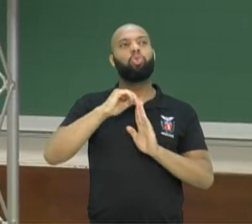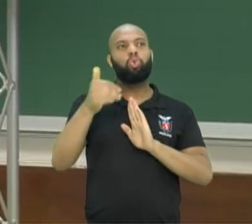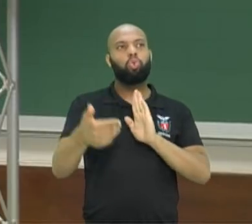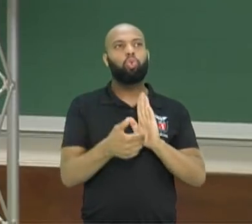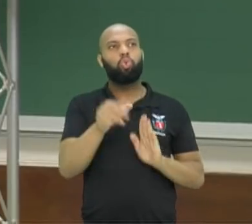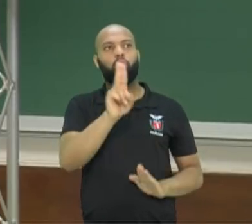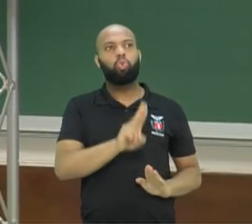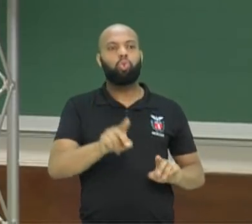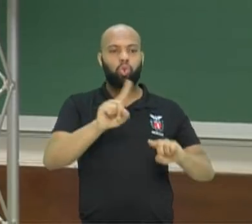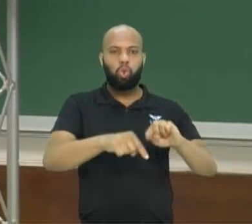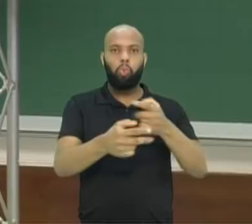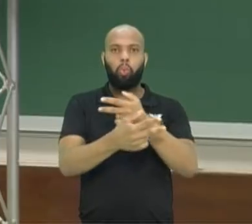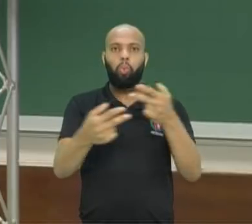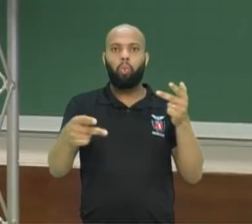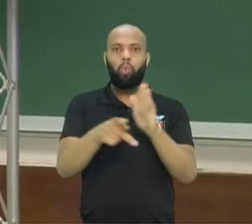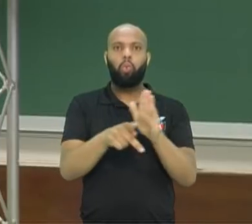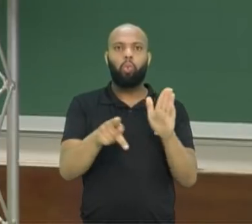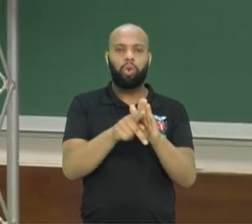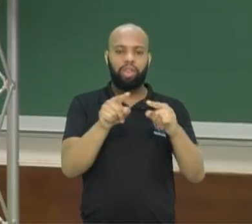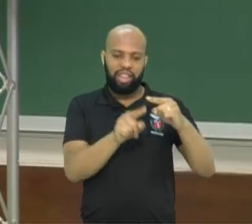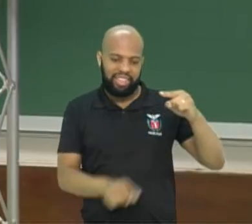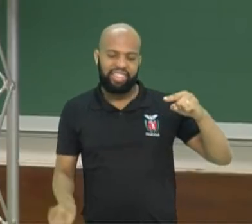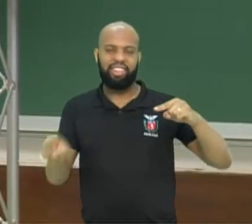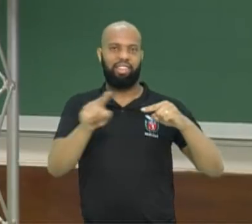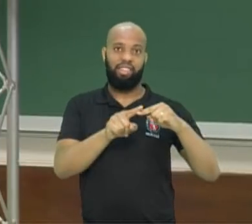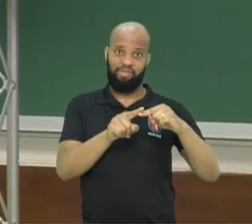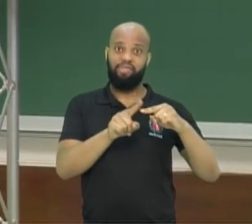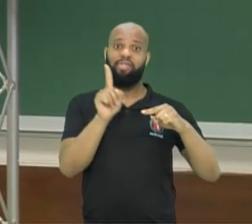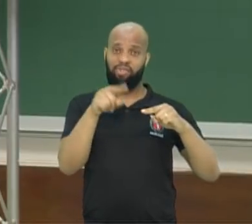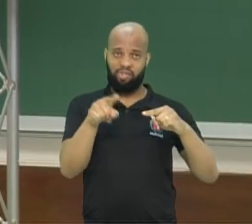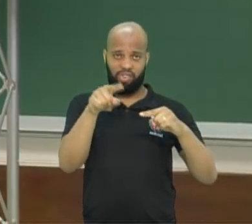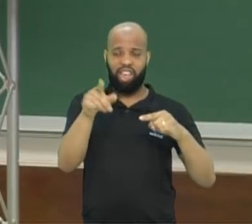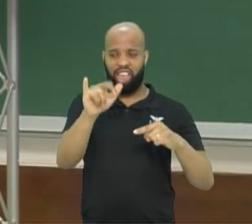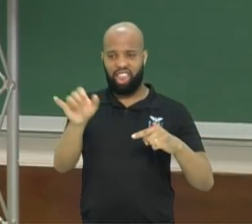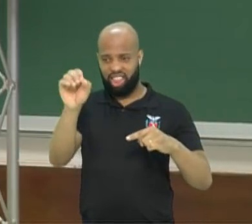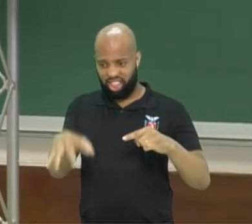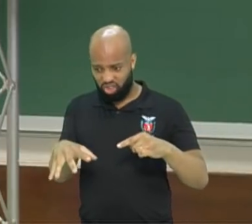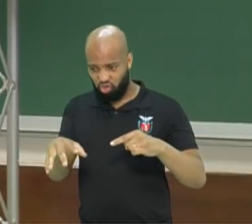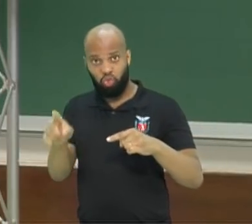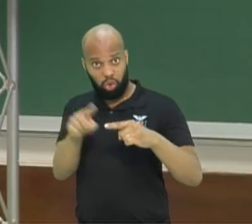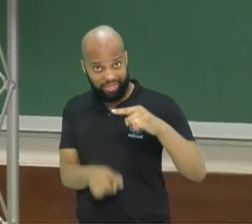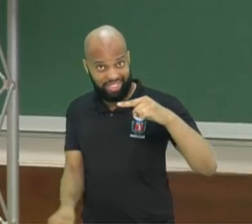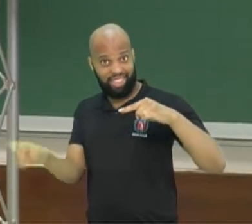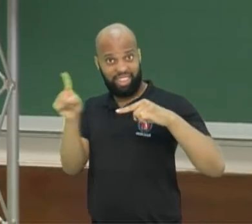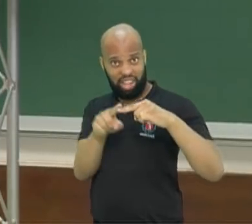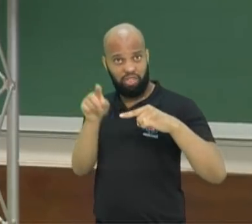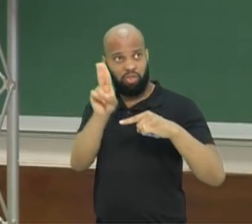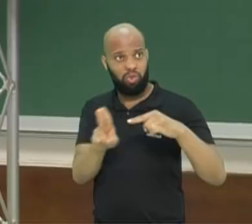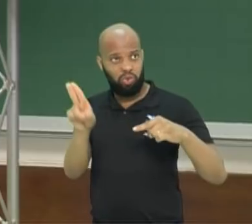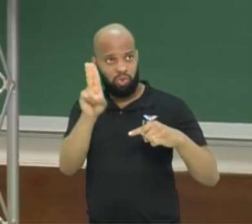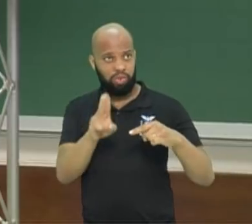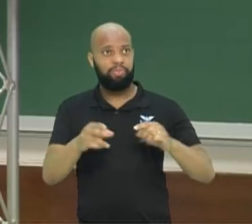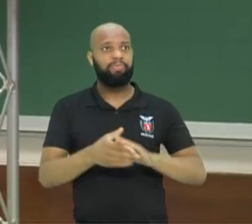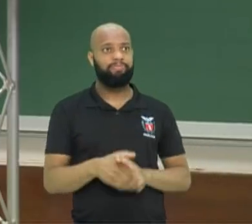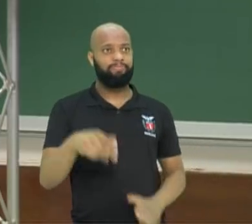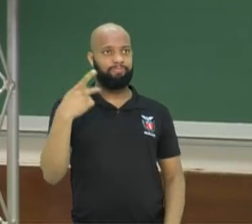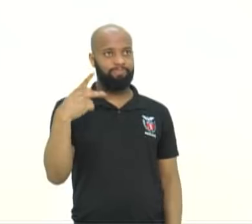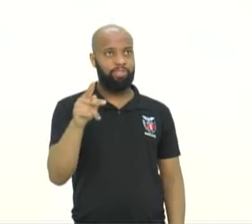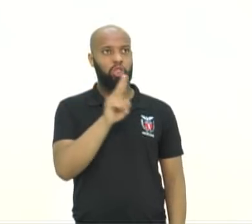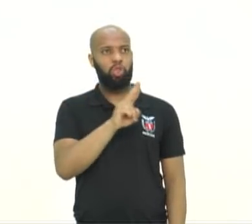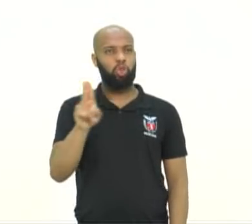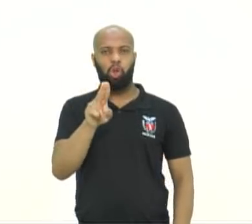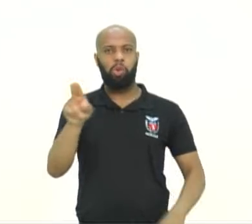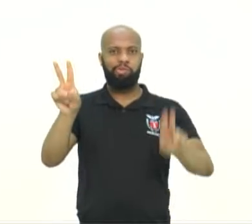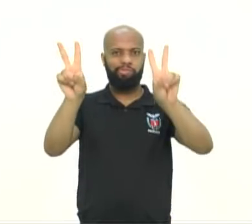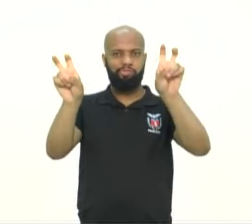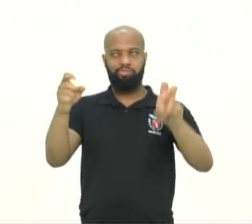feito com material reciclado. Então, vários materiais reciclados aqui nessa obra. De Beer Irma, é o nome da